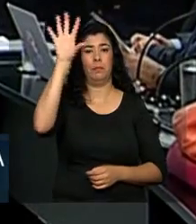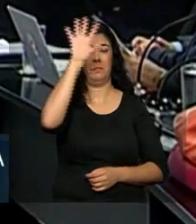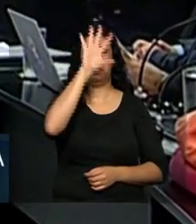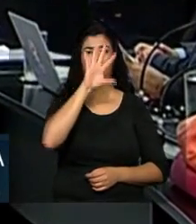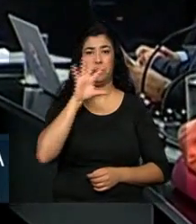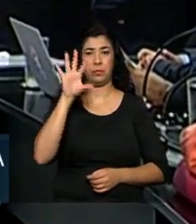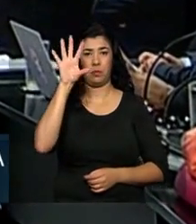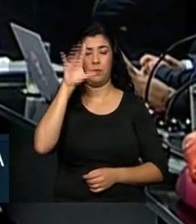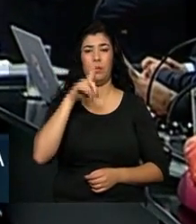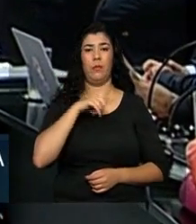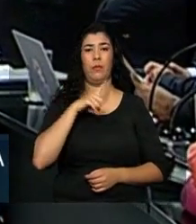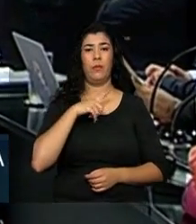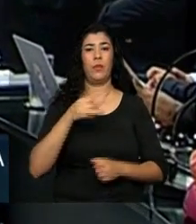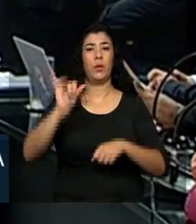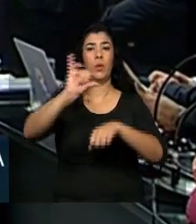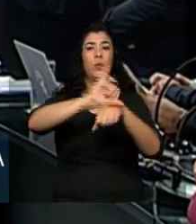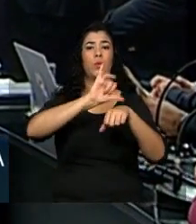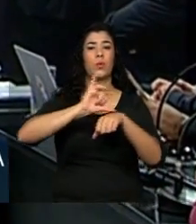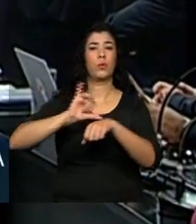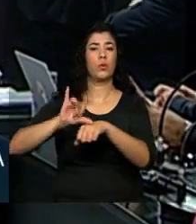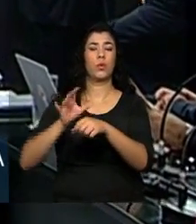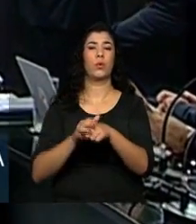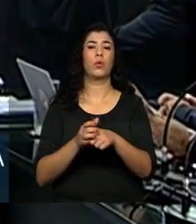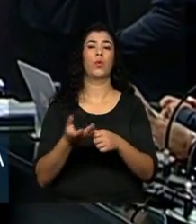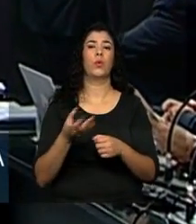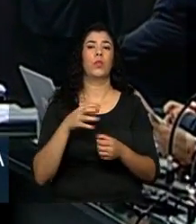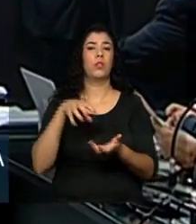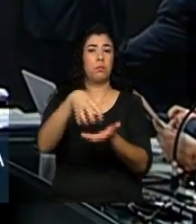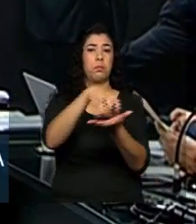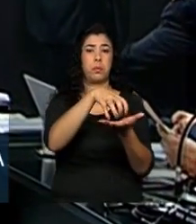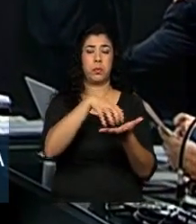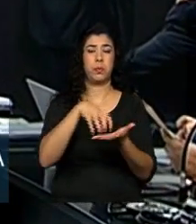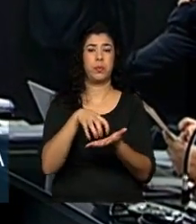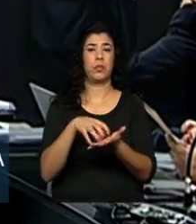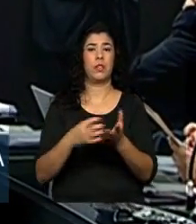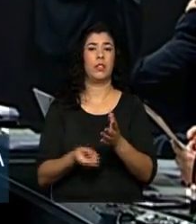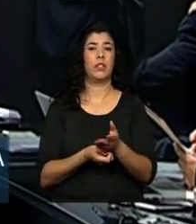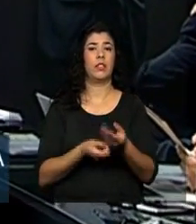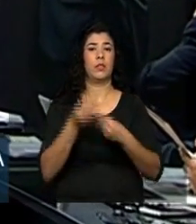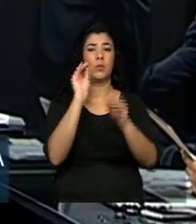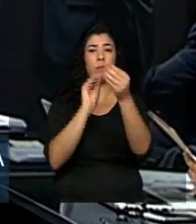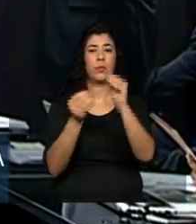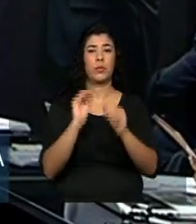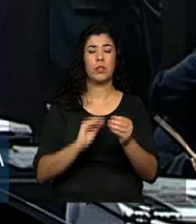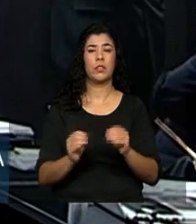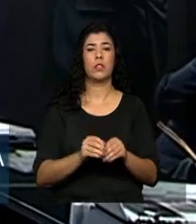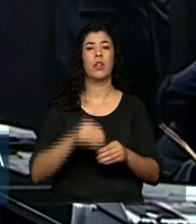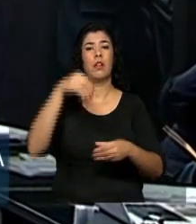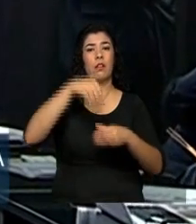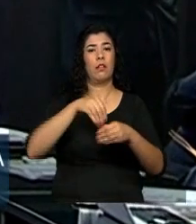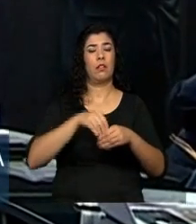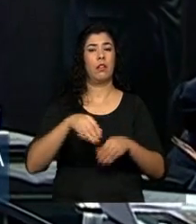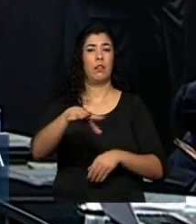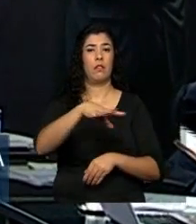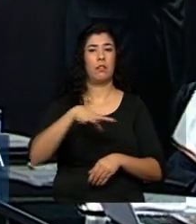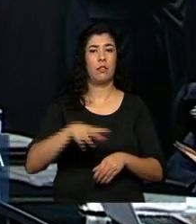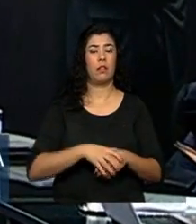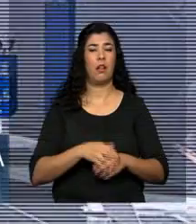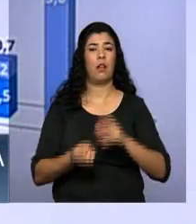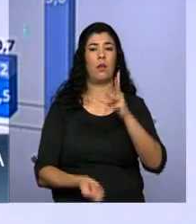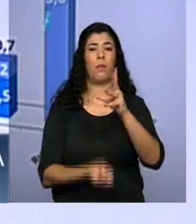né pela pelo setor de aplicação a questão do da aplicação no meio rural na produção